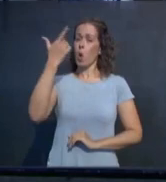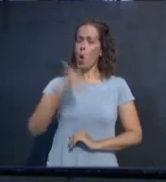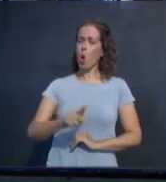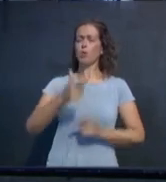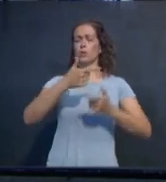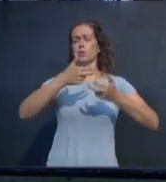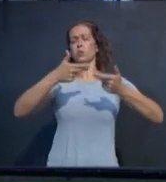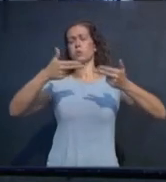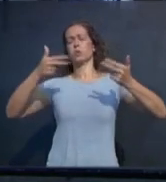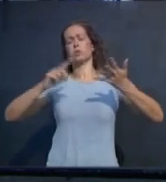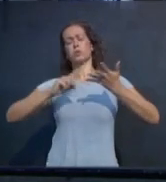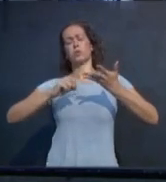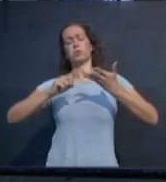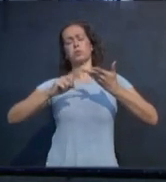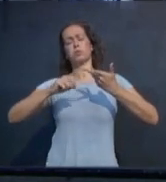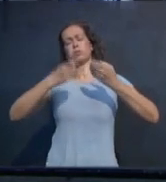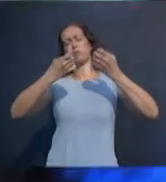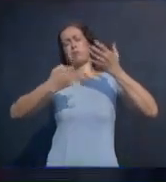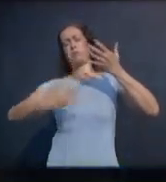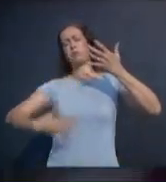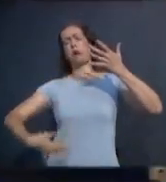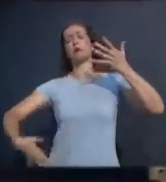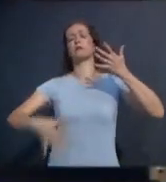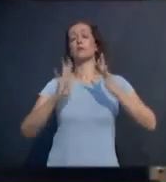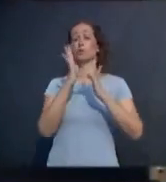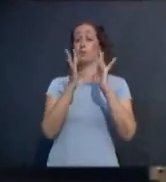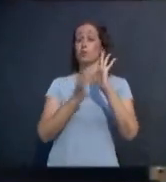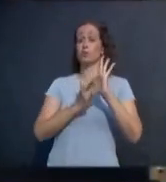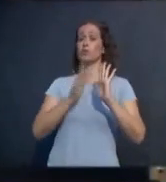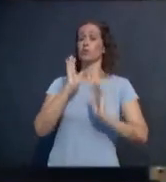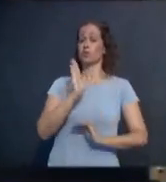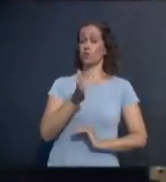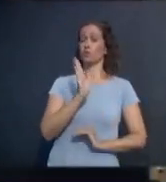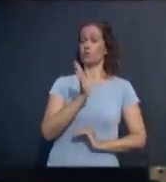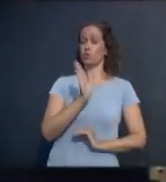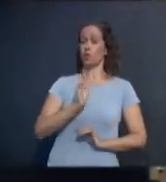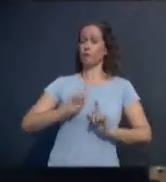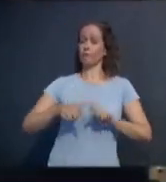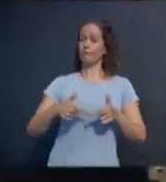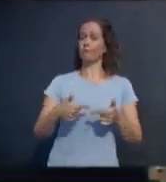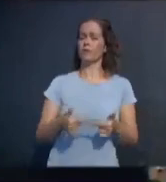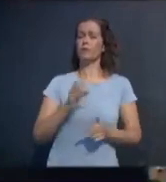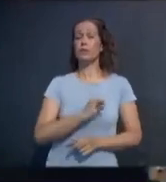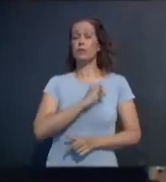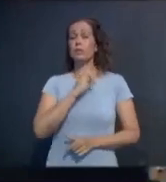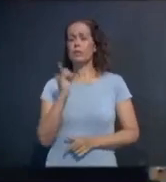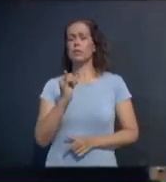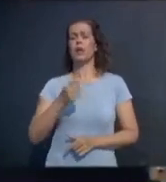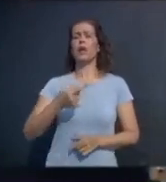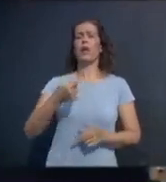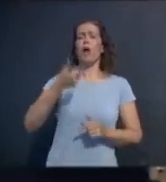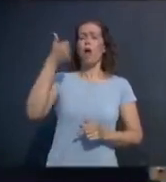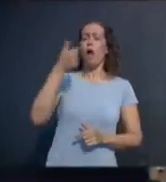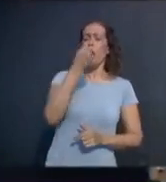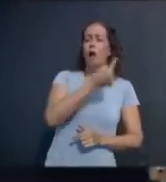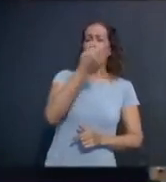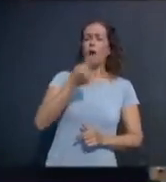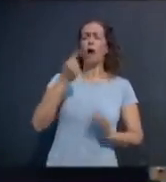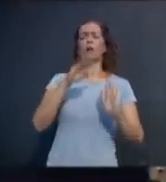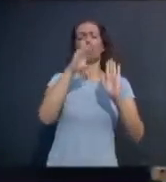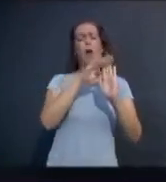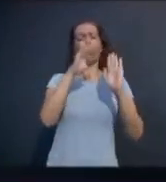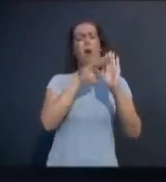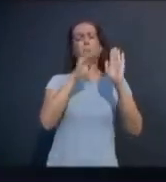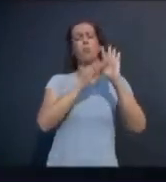coisas que Jesus fez. Se todas elas fossem relatadas uma por uma, creio